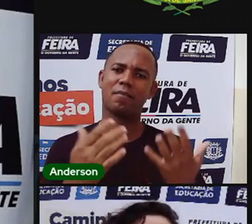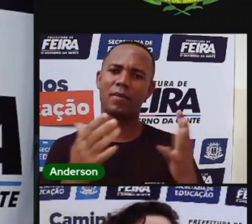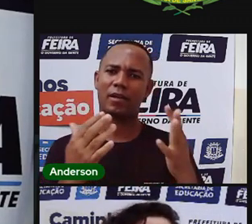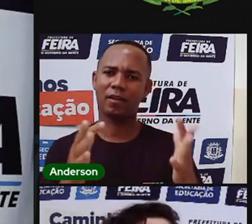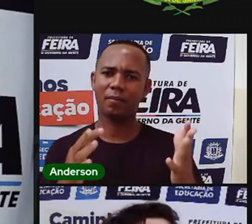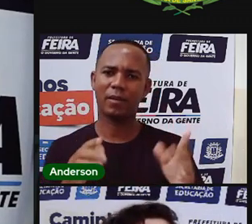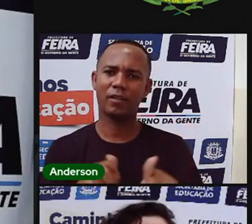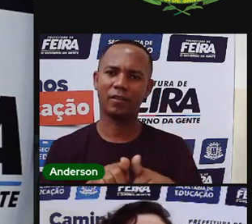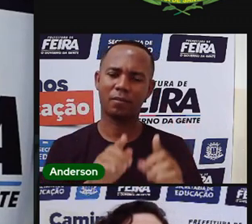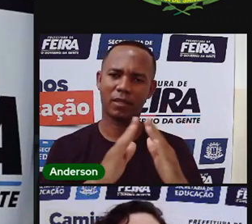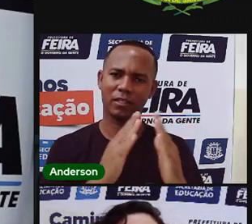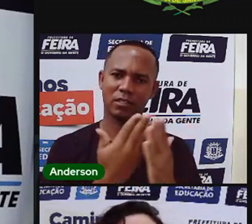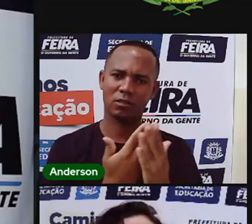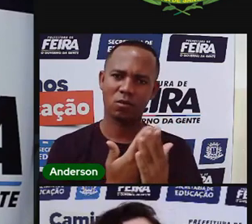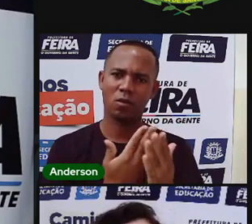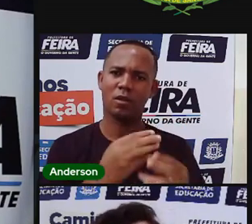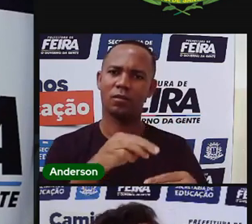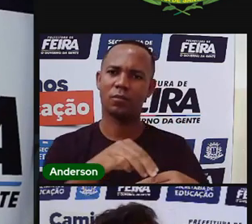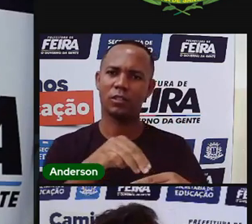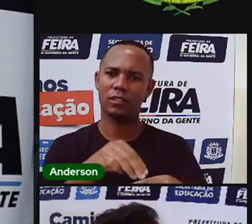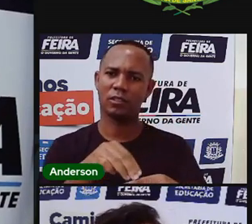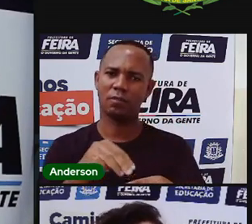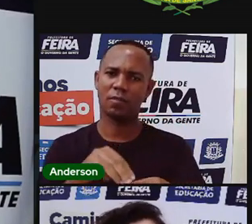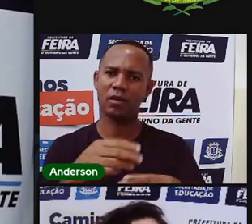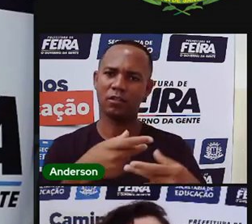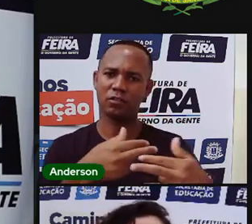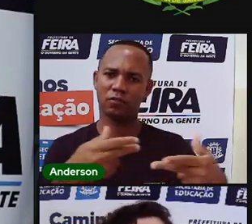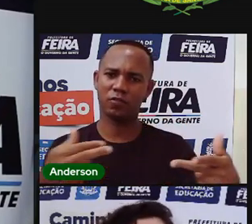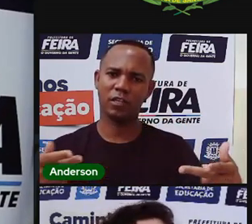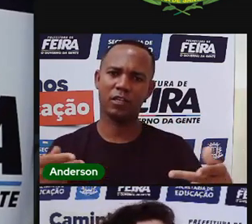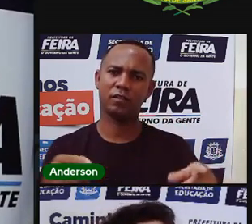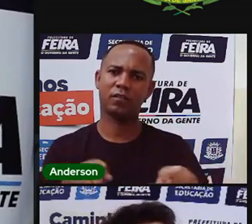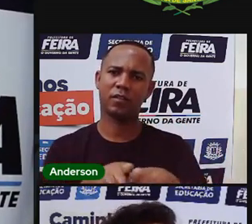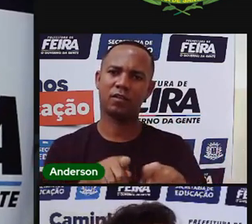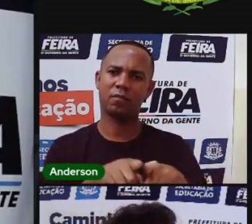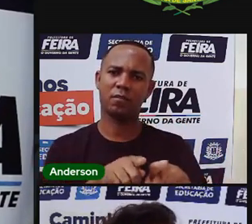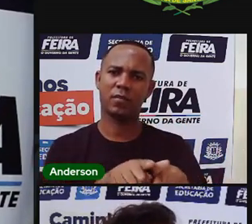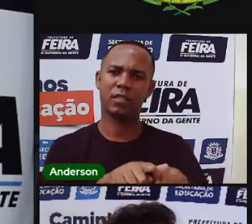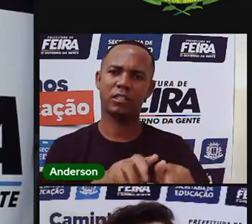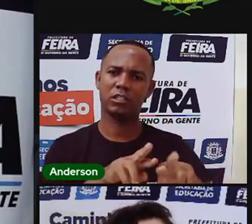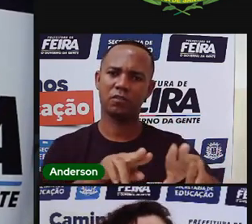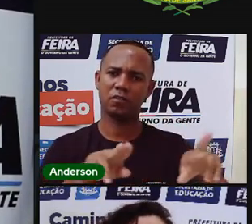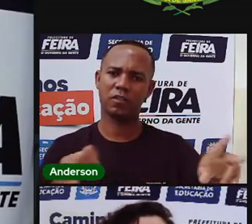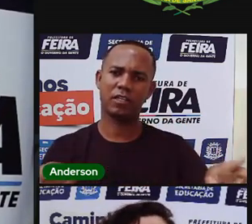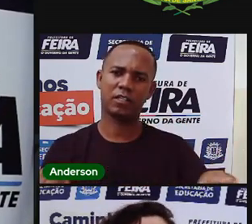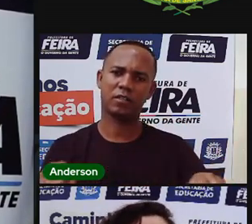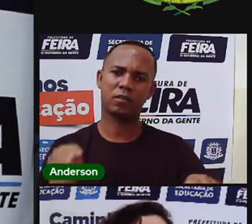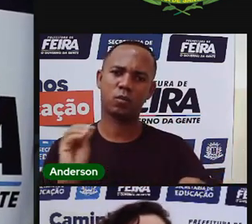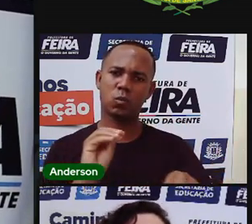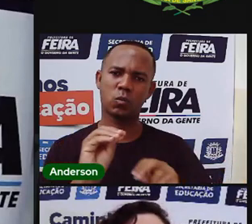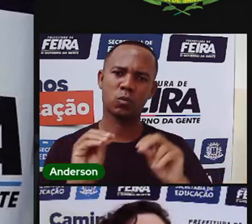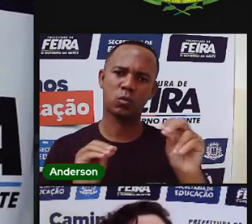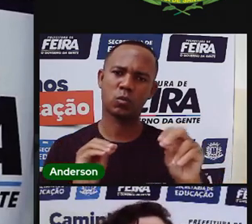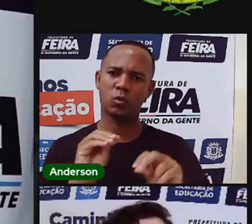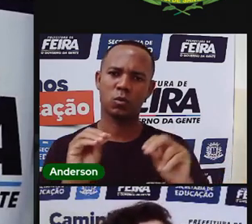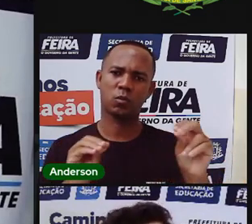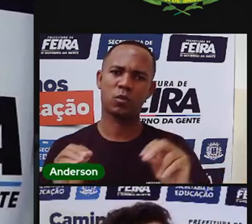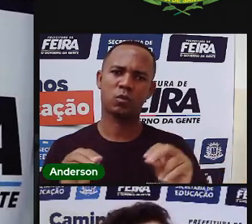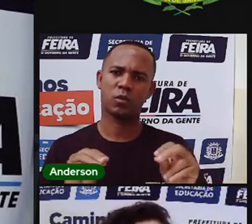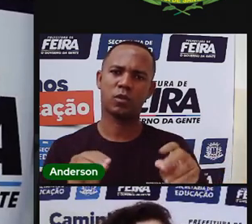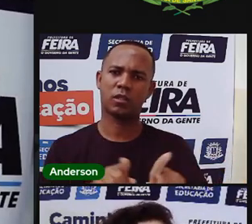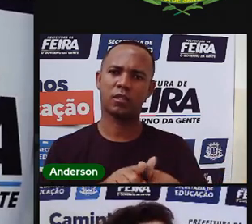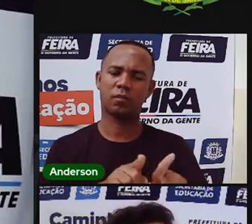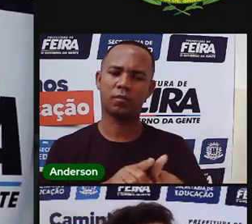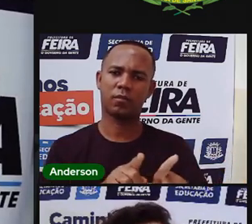também a Escola Municipal Dr. Colbert Martins da Silva, Dr. João Duarte Guimarães, a Escola Municipal